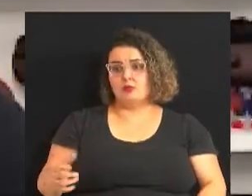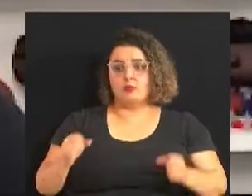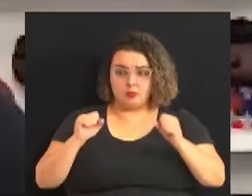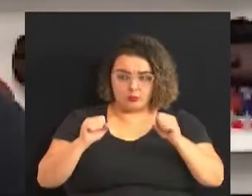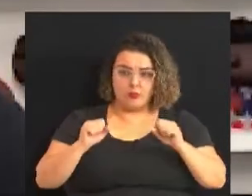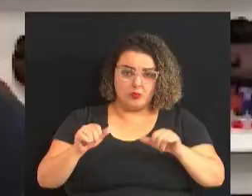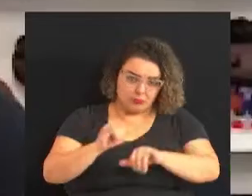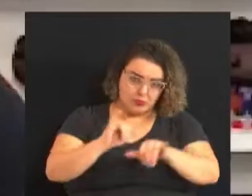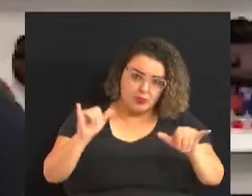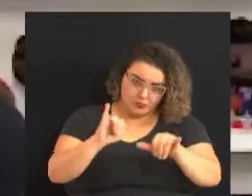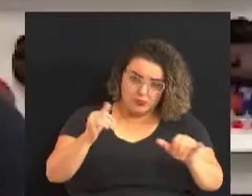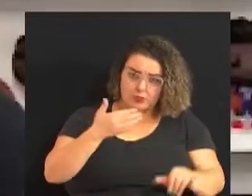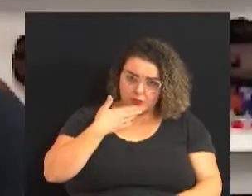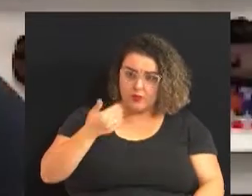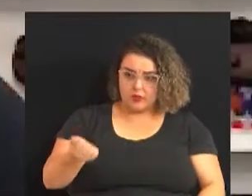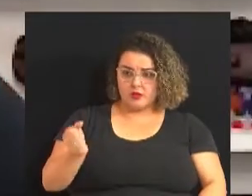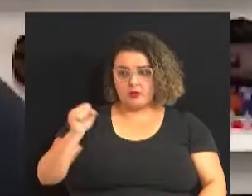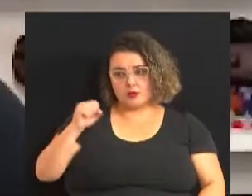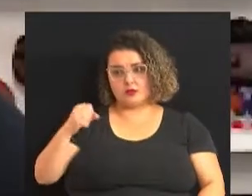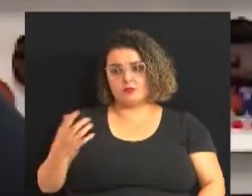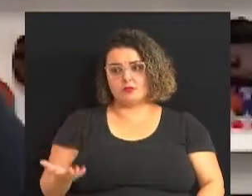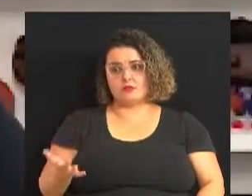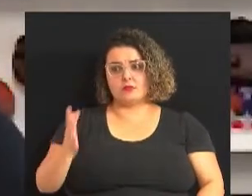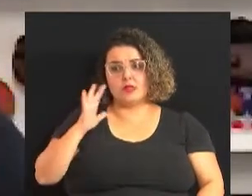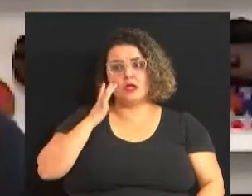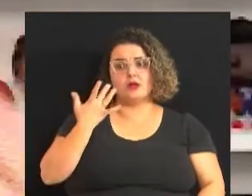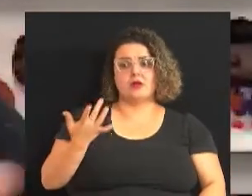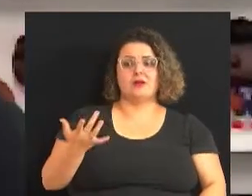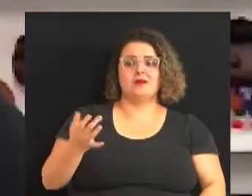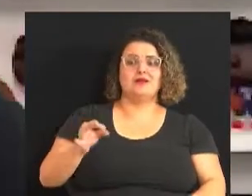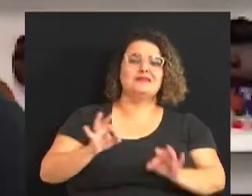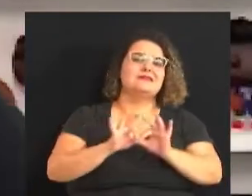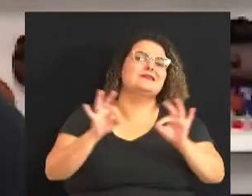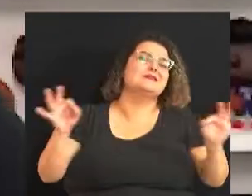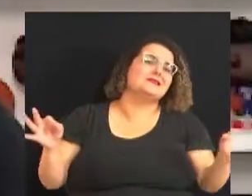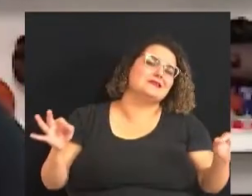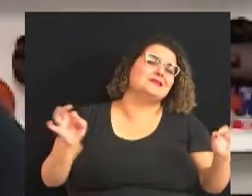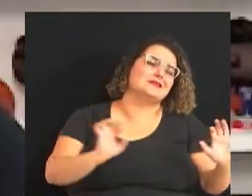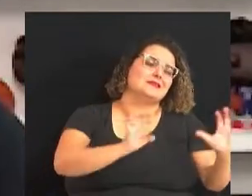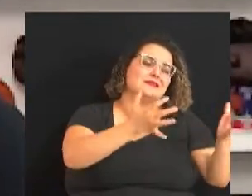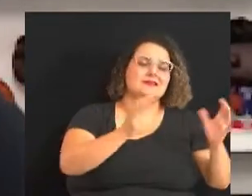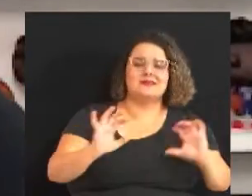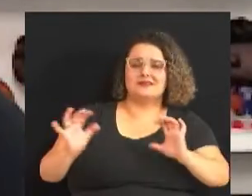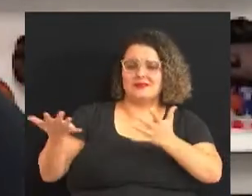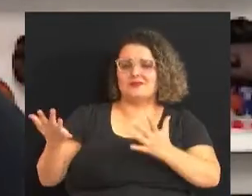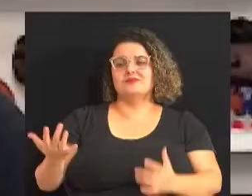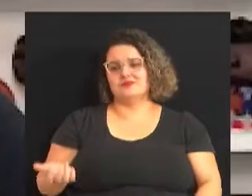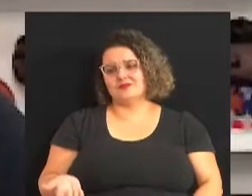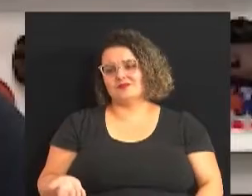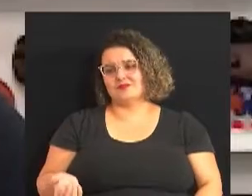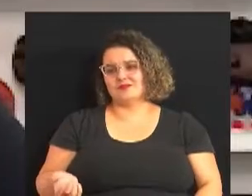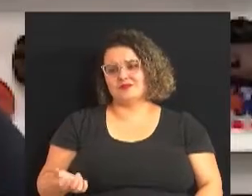sido melhor divulgado, sim, mas acho que esse distanciamento ele causa já